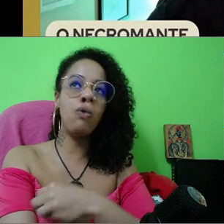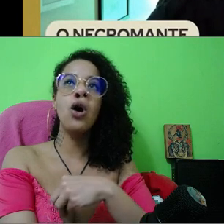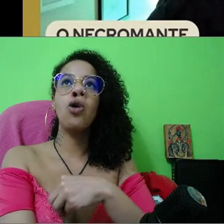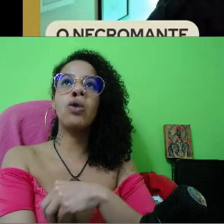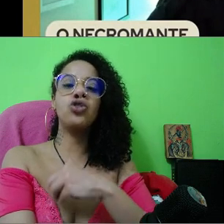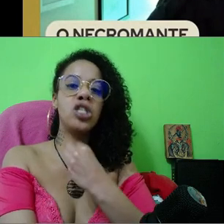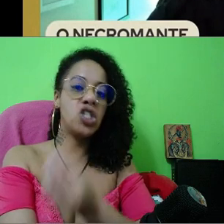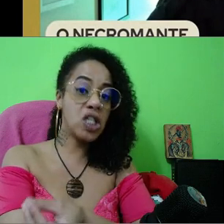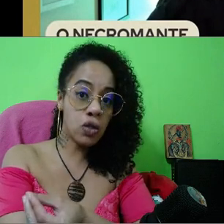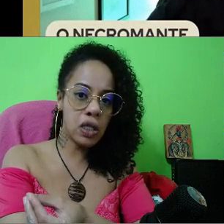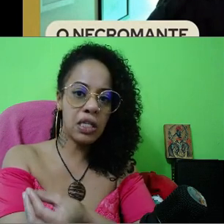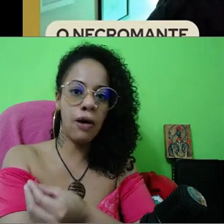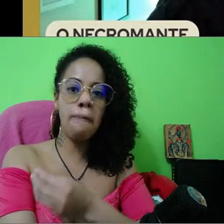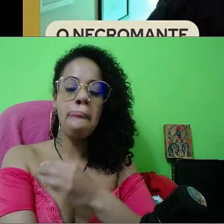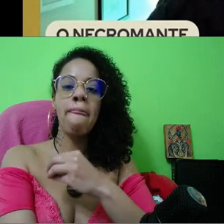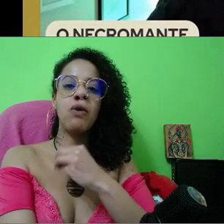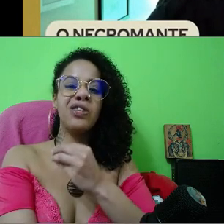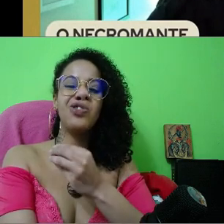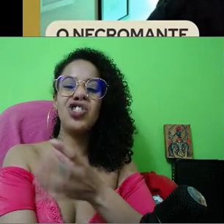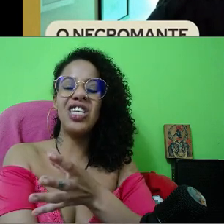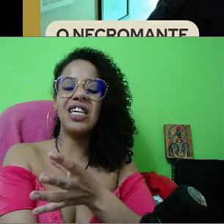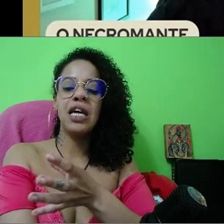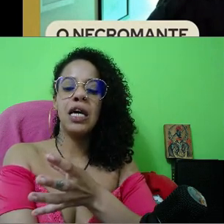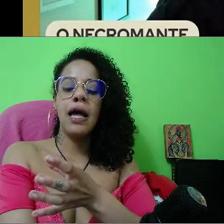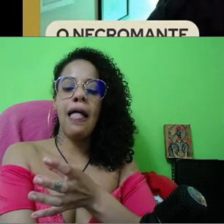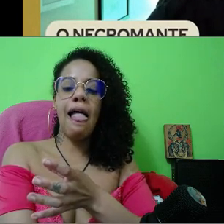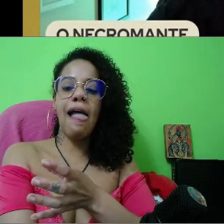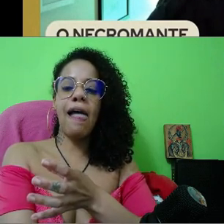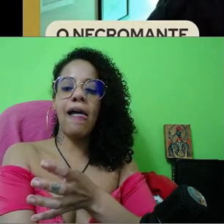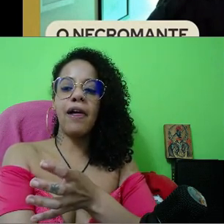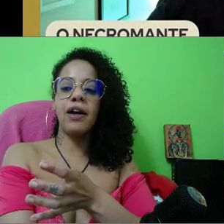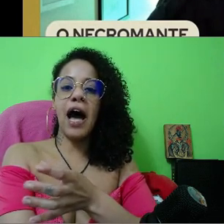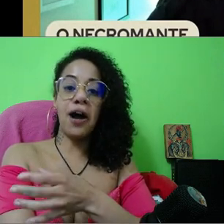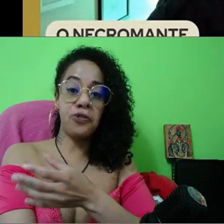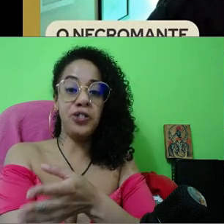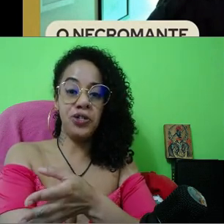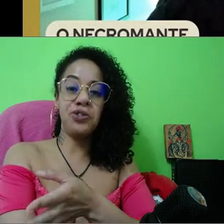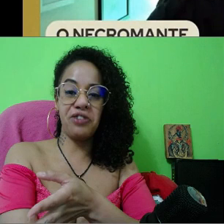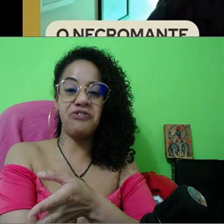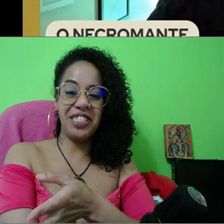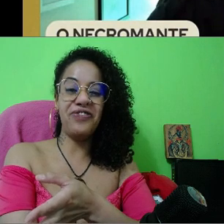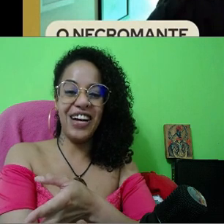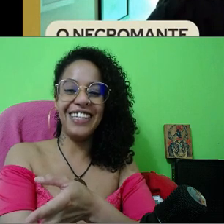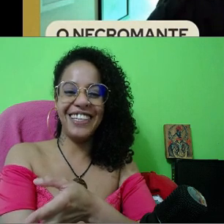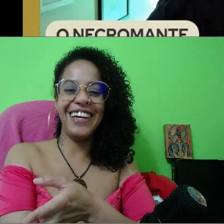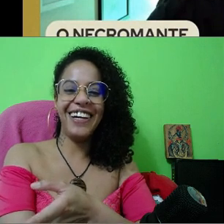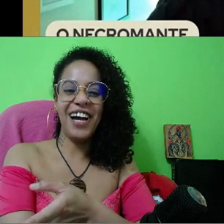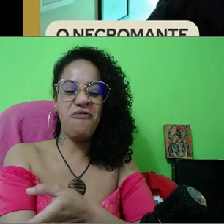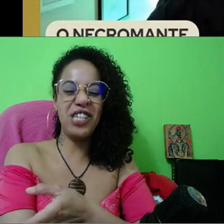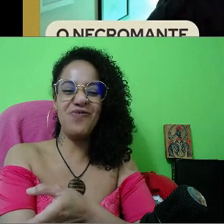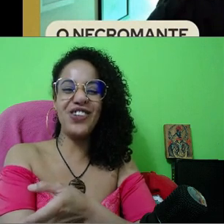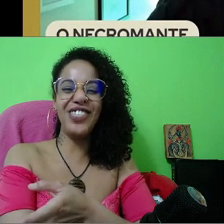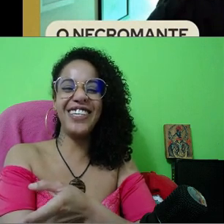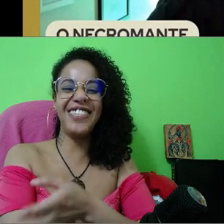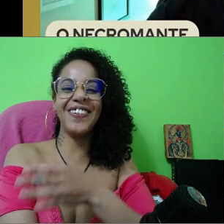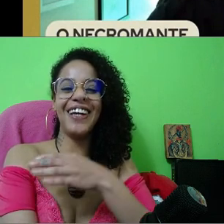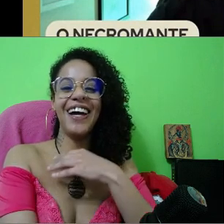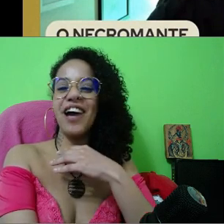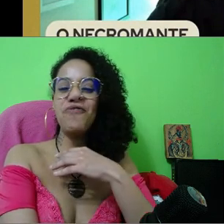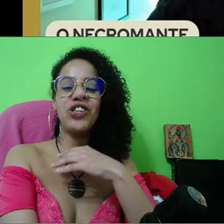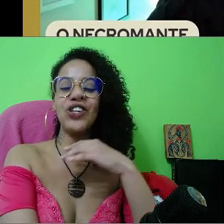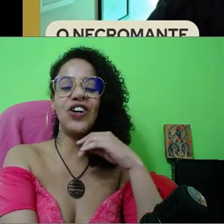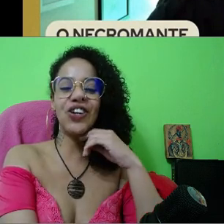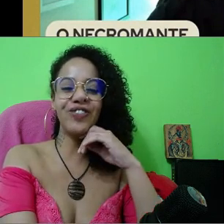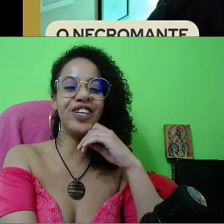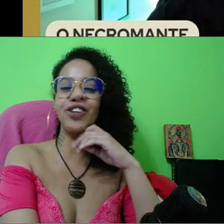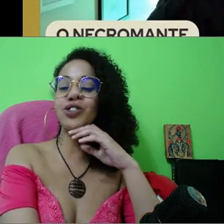dissociação quanto de distorção quanto de acusas do que você faz né É mais ou menos isso